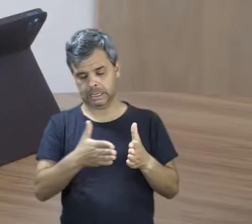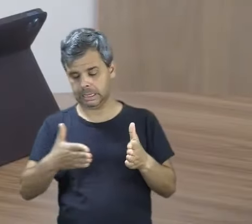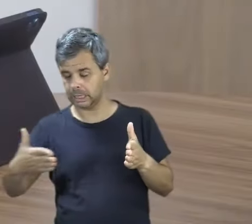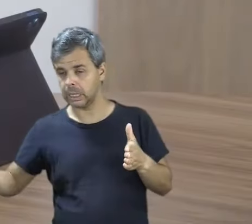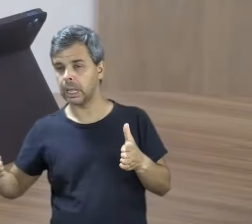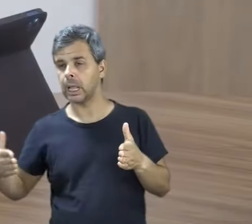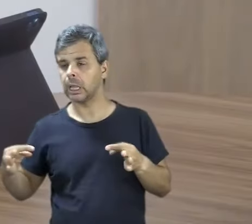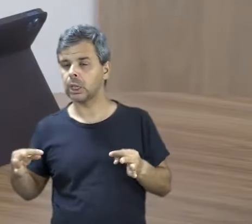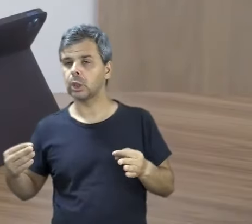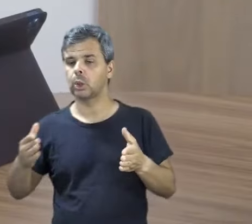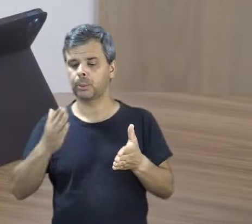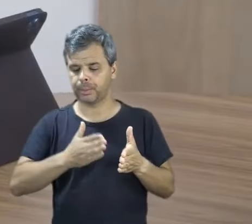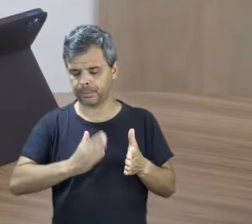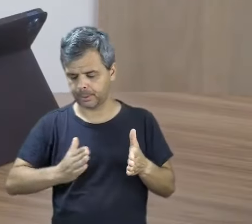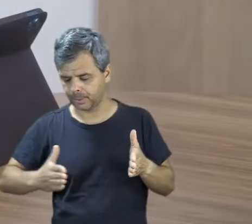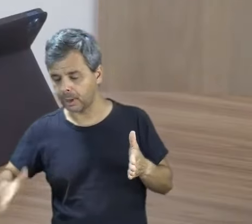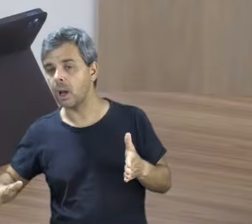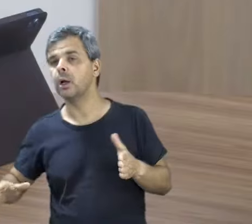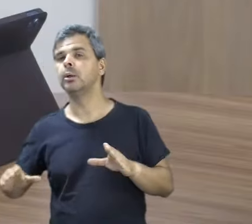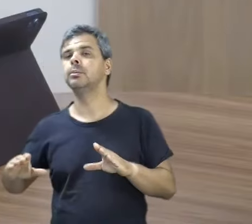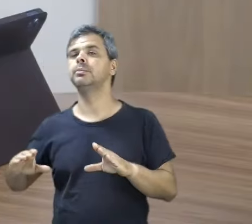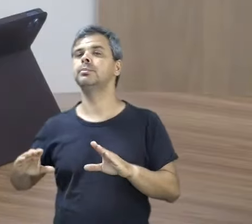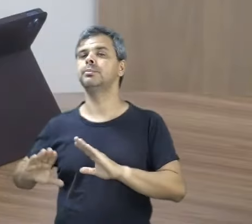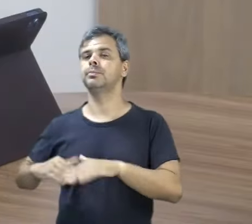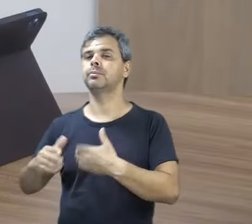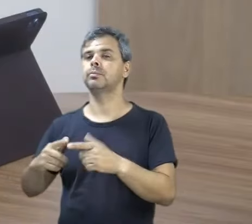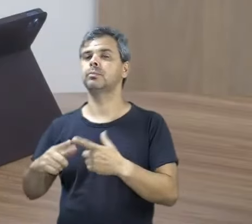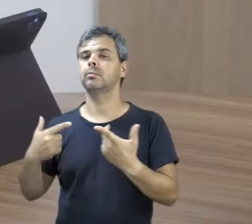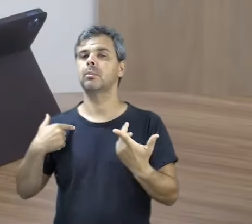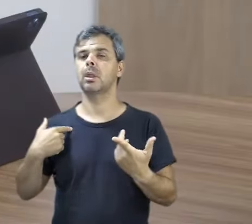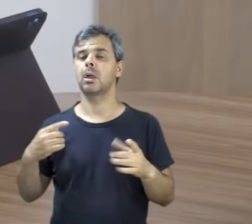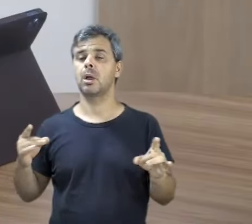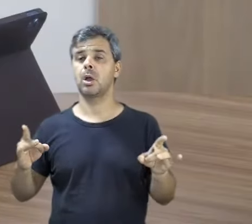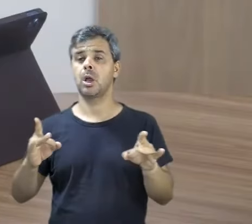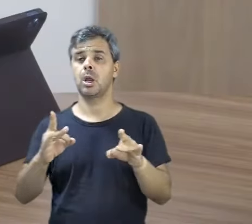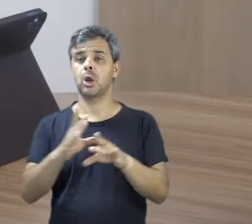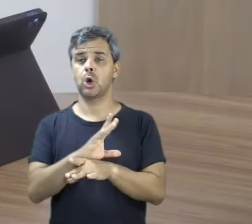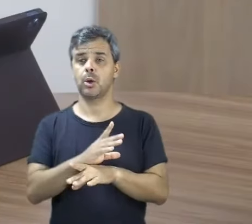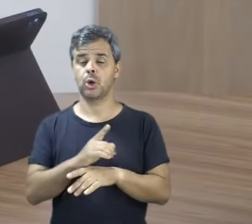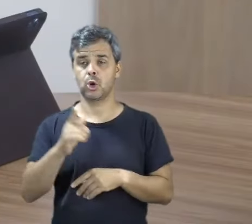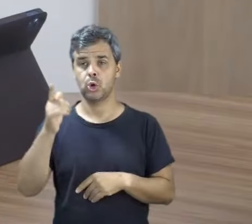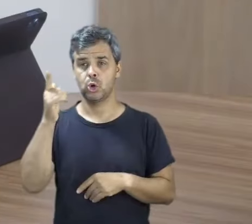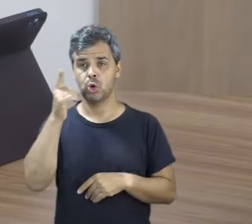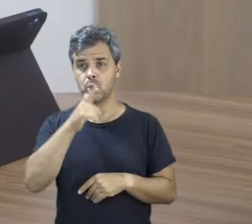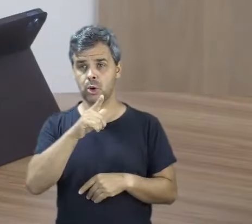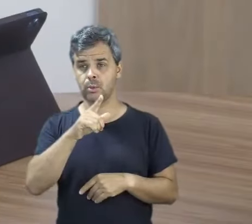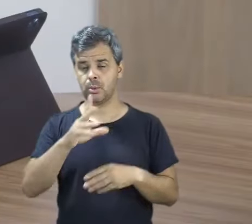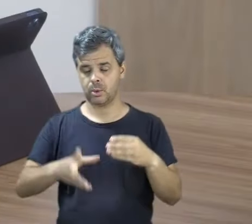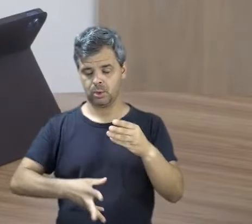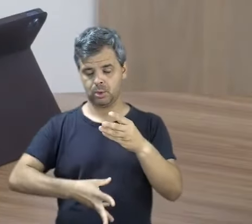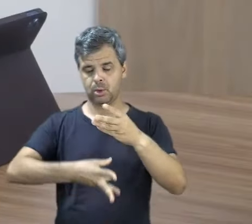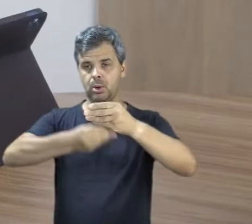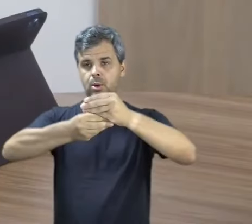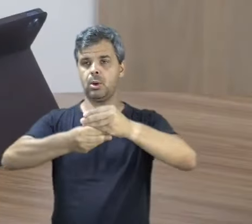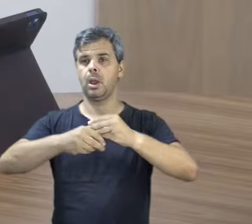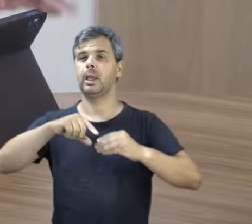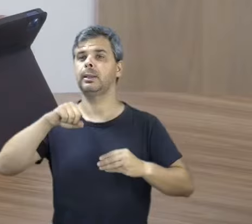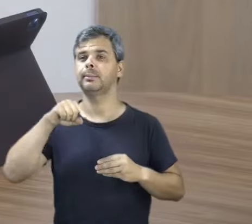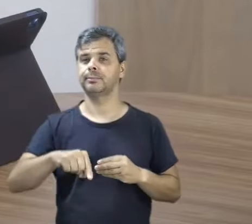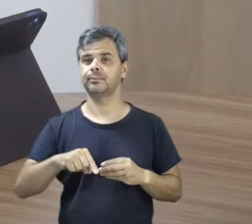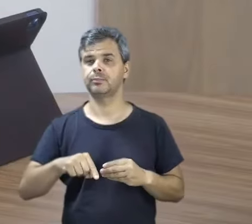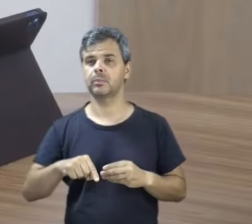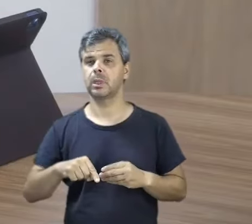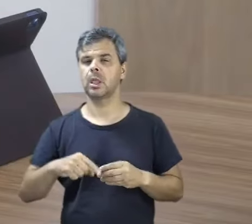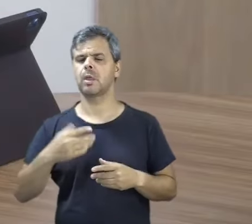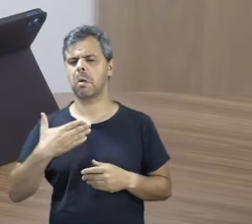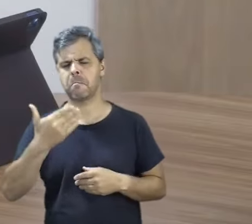tem todo um processo pela frente, e eu acho que acaba quando a gente consegue implementar aquilo, né, que